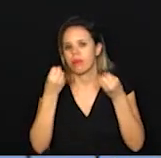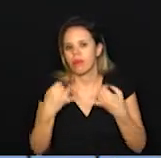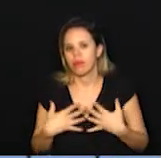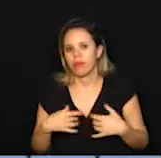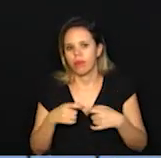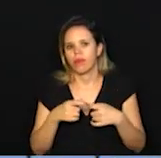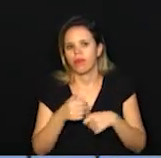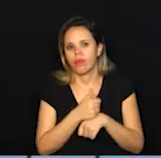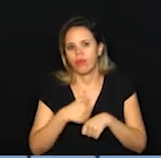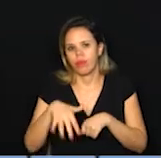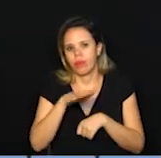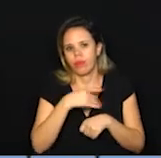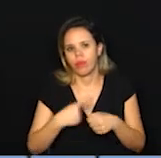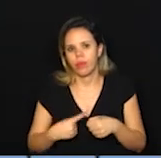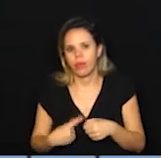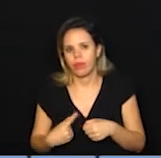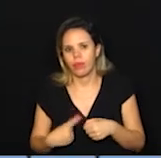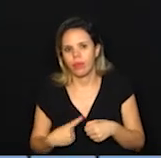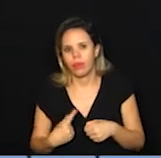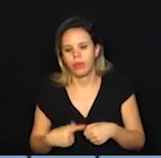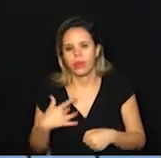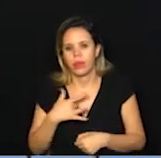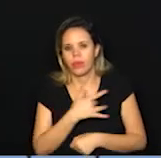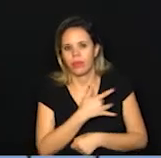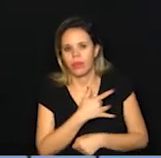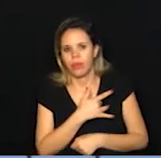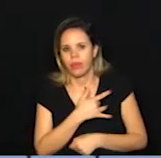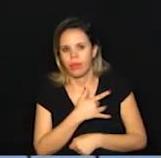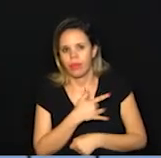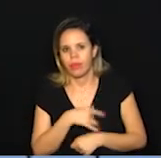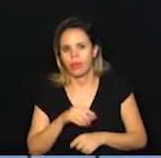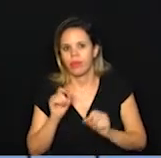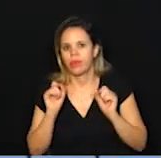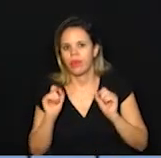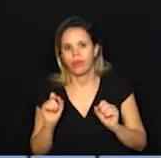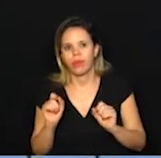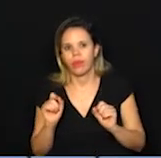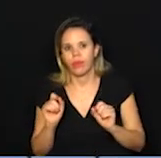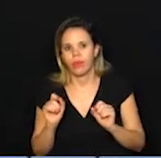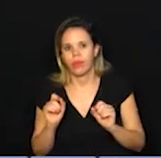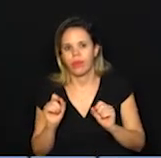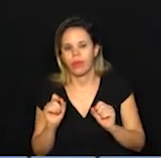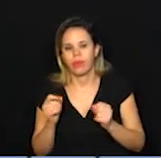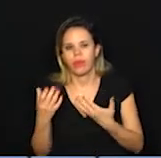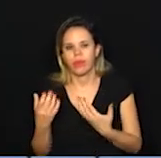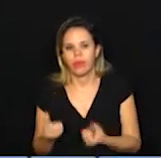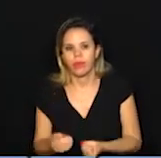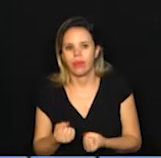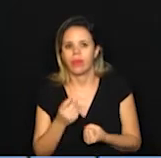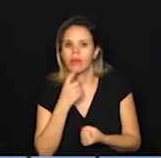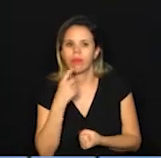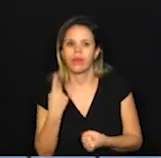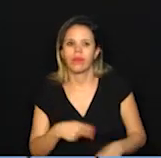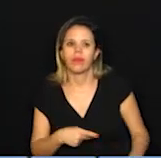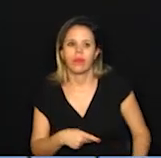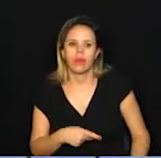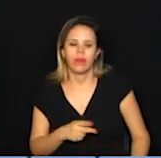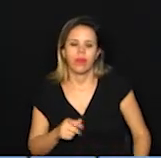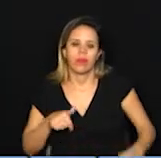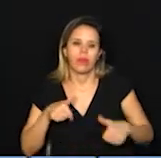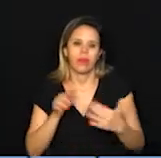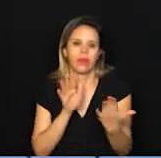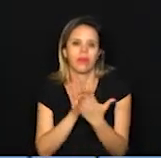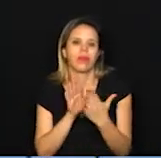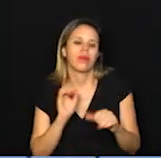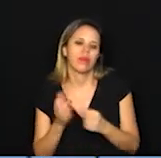os médicos da Rede Municipal de Saúde a respeito da hospitalização em Campinas e do